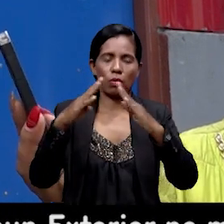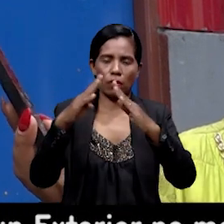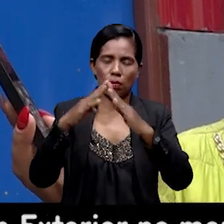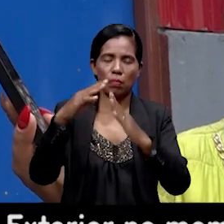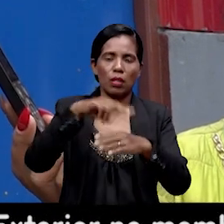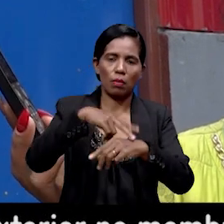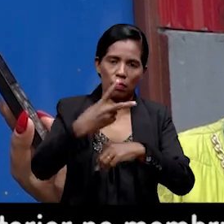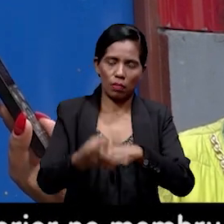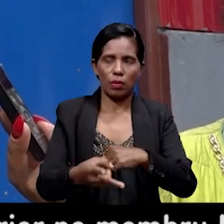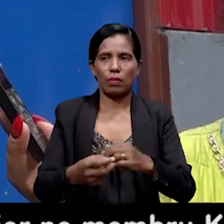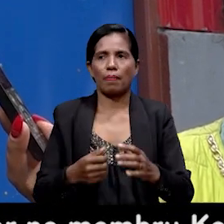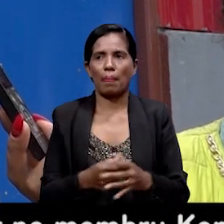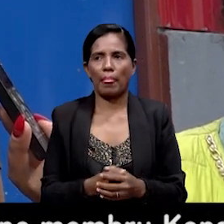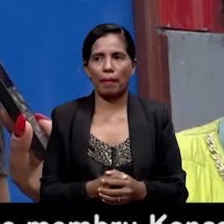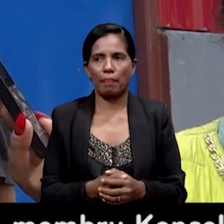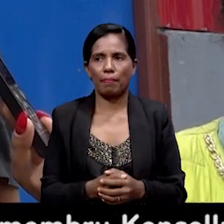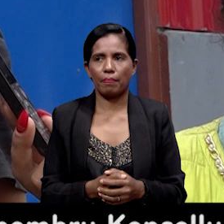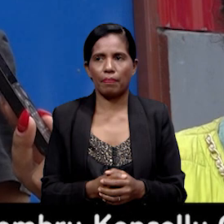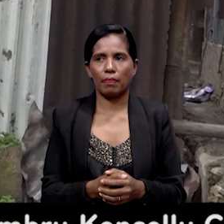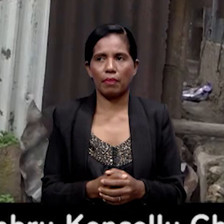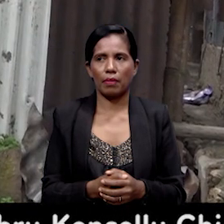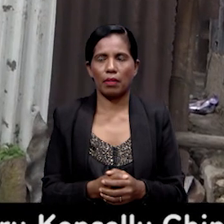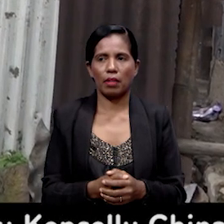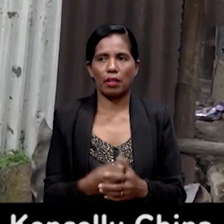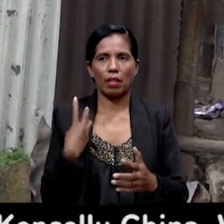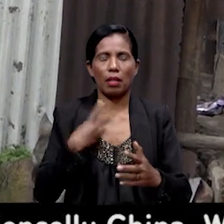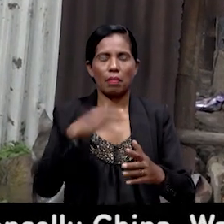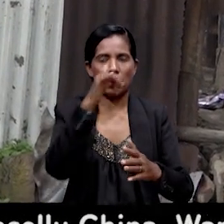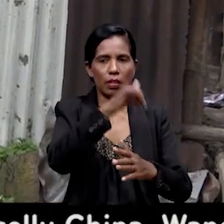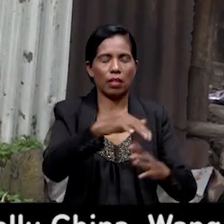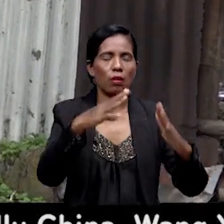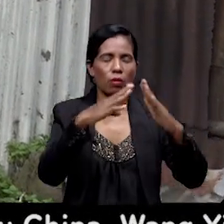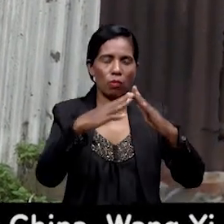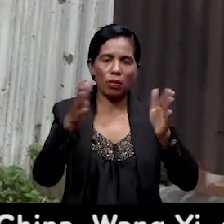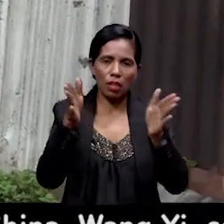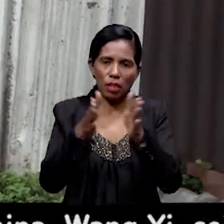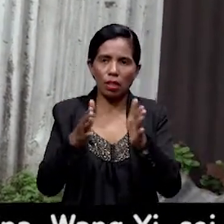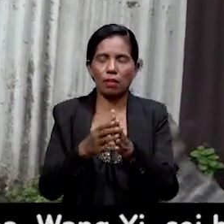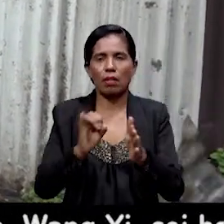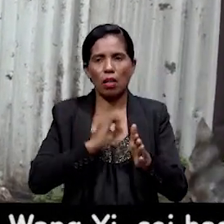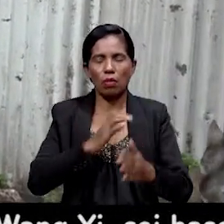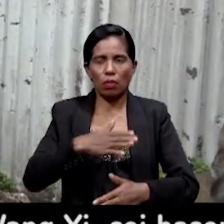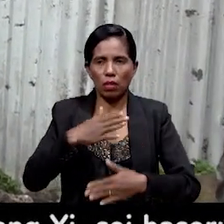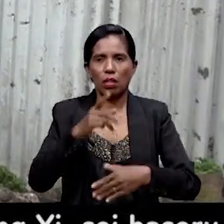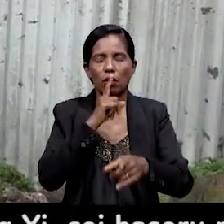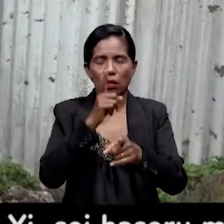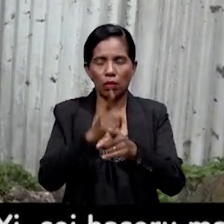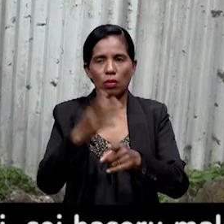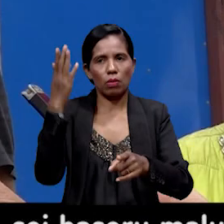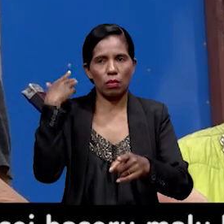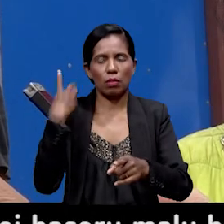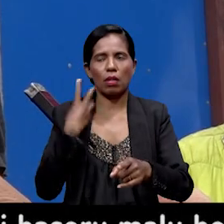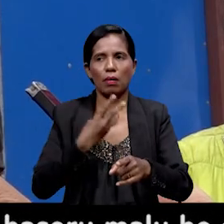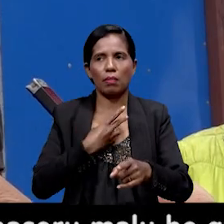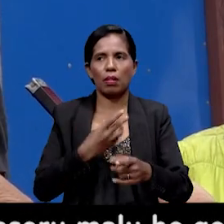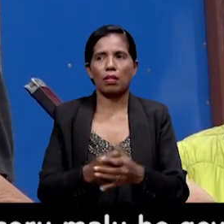sa uma tohar kan nebe ami hela ti uma ki kuang nede dar on how contenti tebes tamba ulo kami hela hi uma nebe